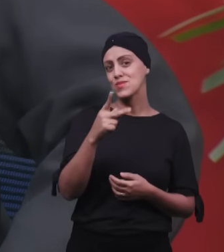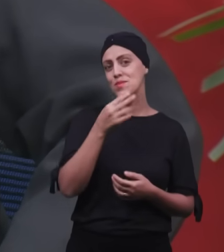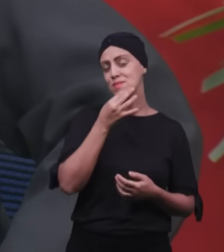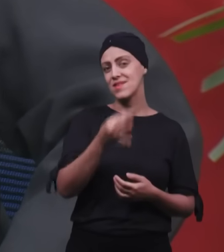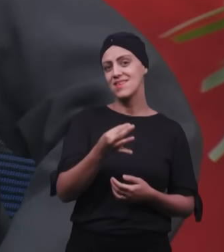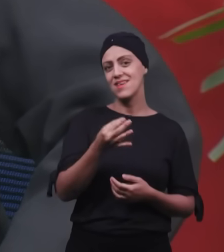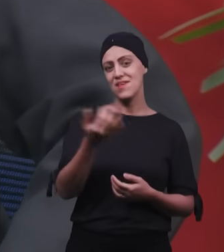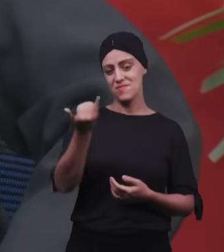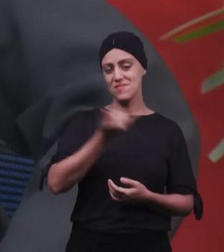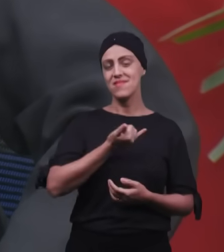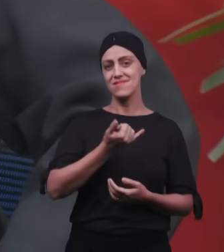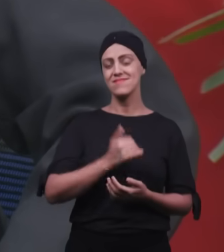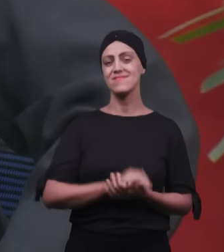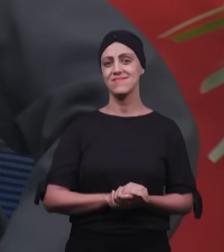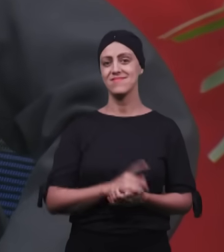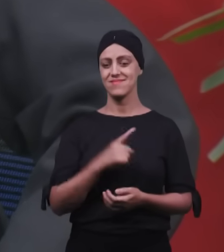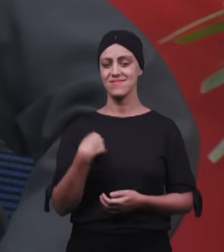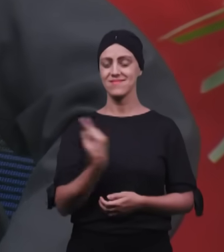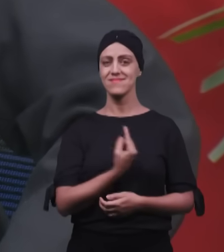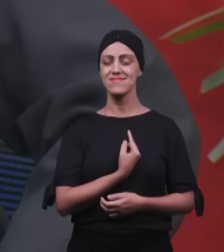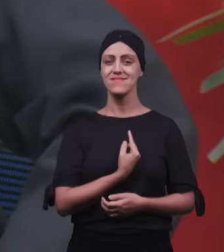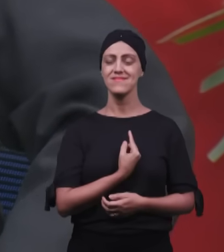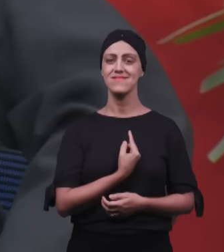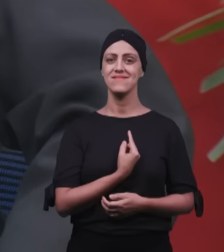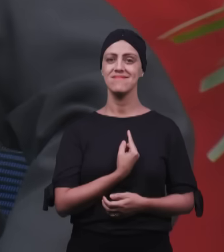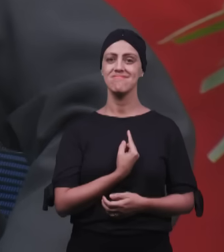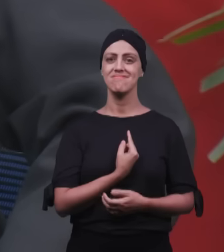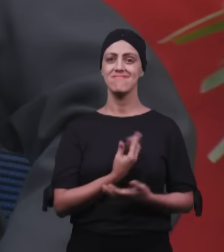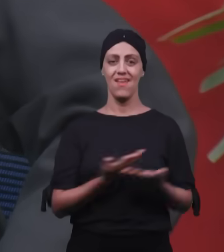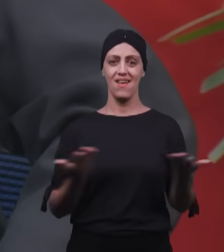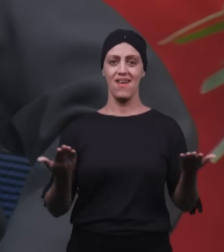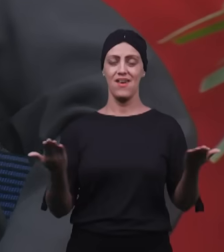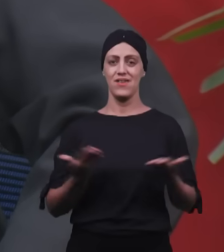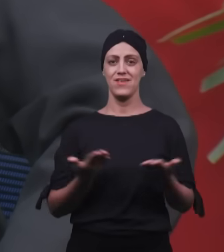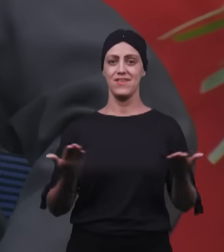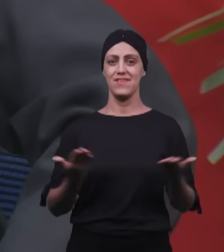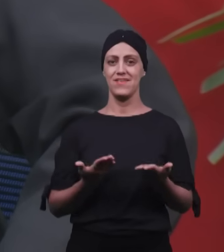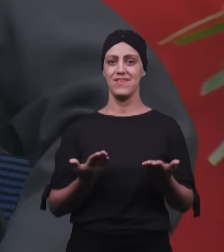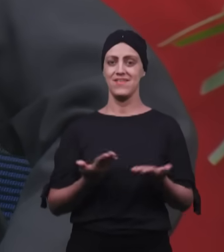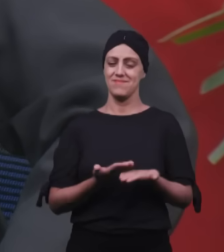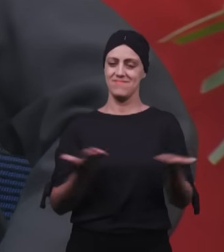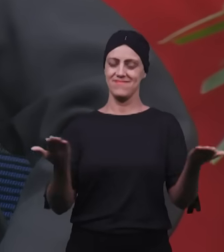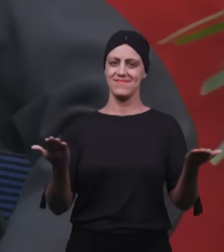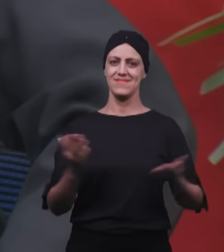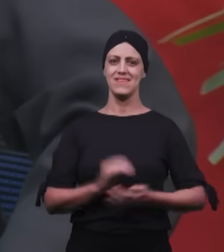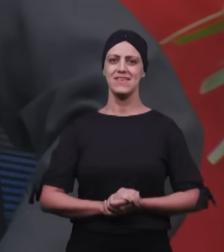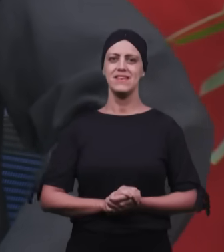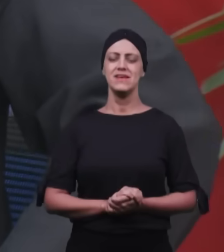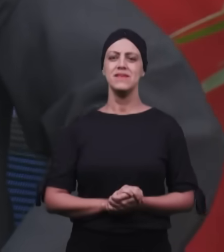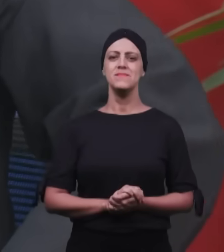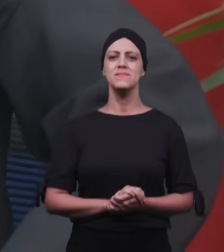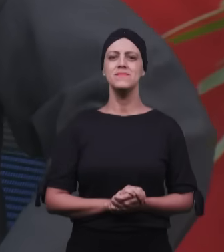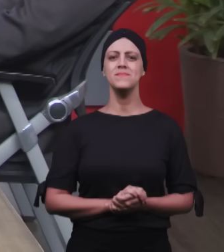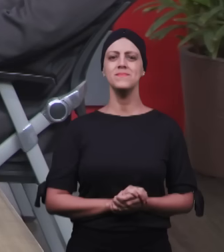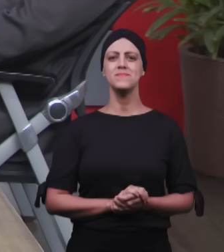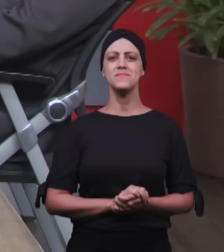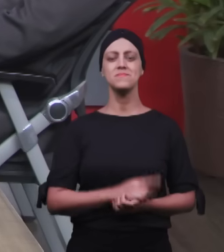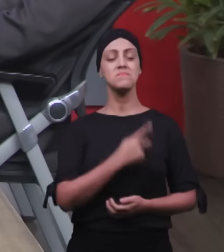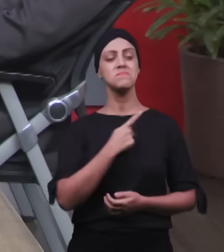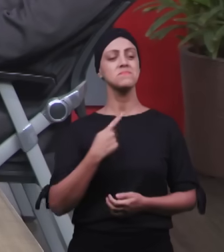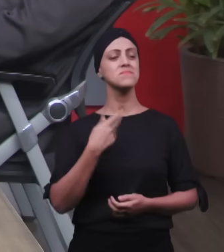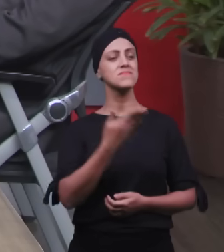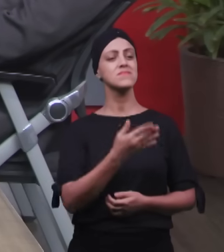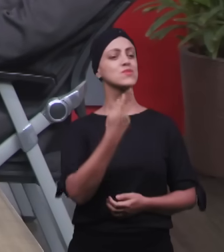sugerir para nós é que estamos à disposição para isso Pastor Marcelo